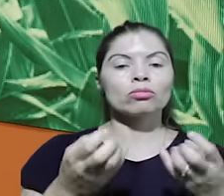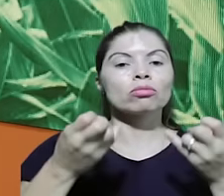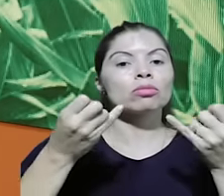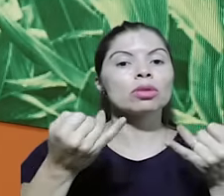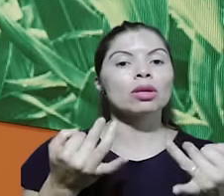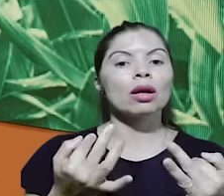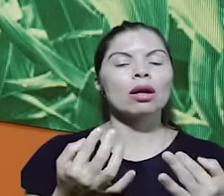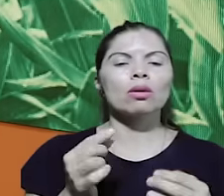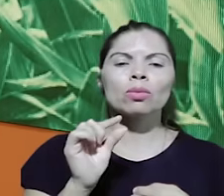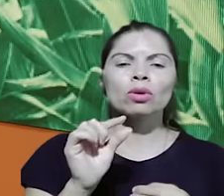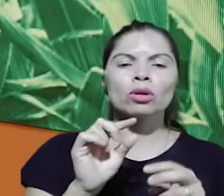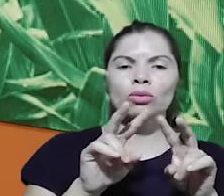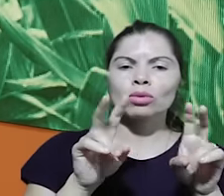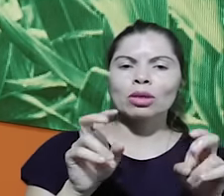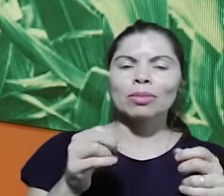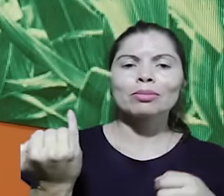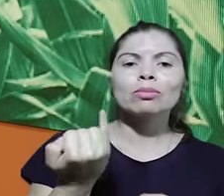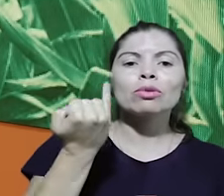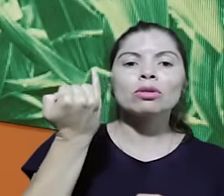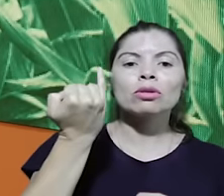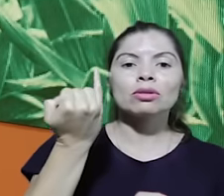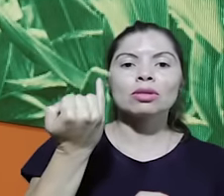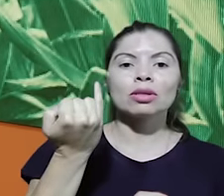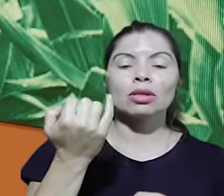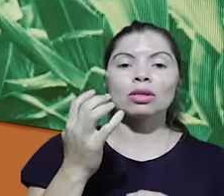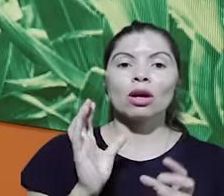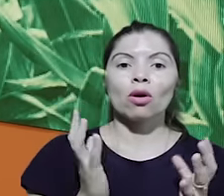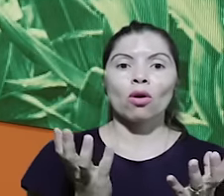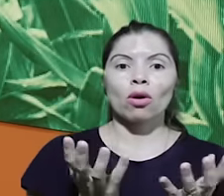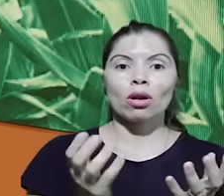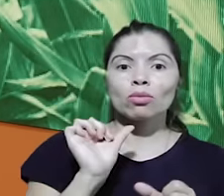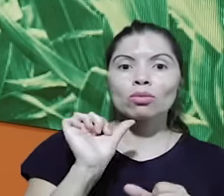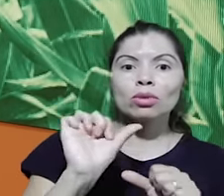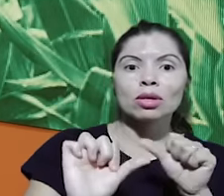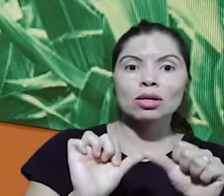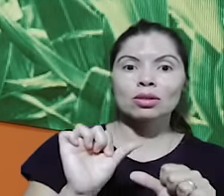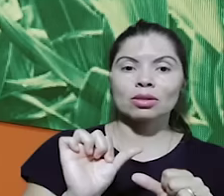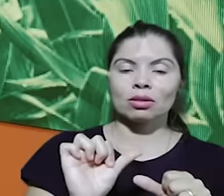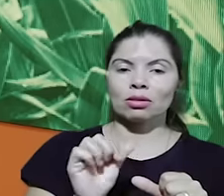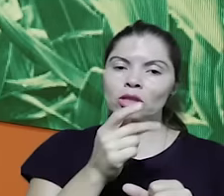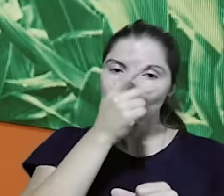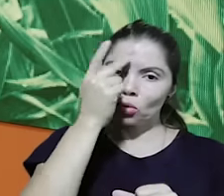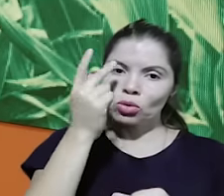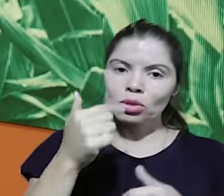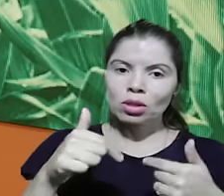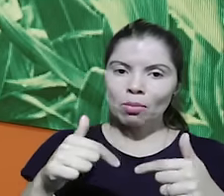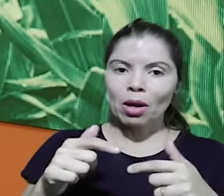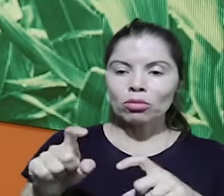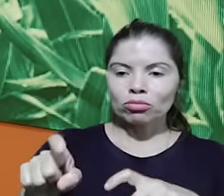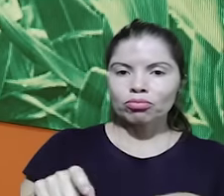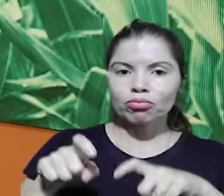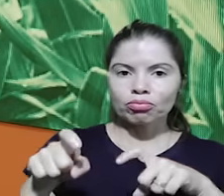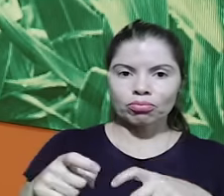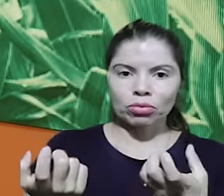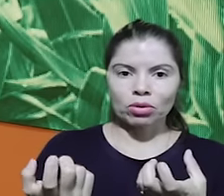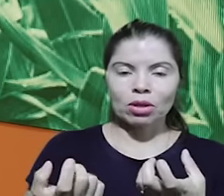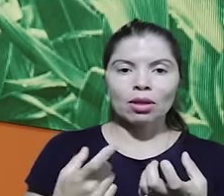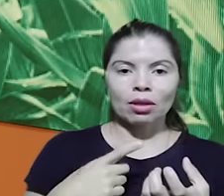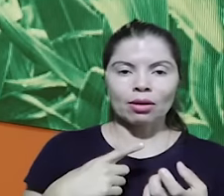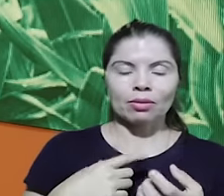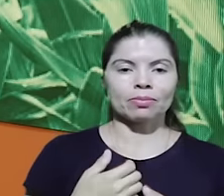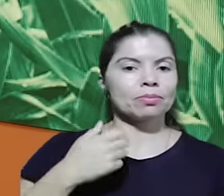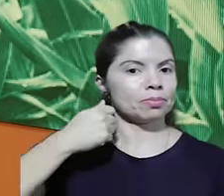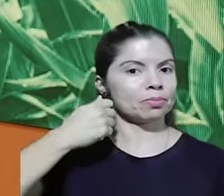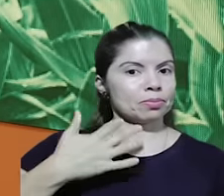falar um pouquinho da necessidade da dessa situação da mudança que o produtor ral vai ter eu vou falar agora um pouquinho sobre a minha